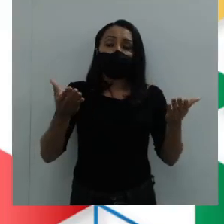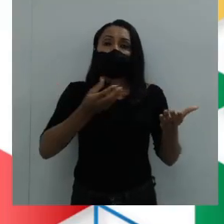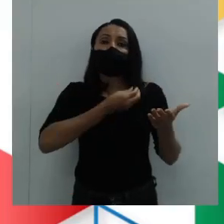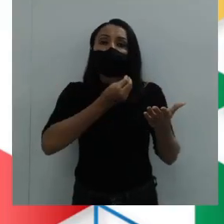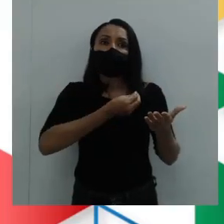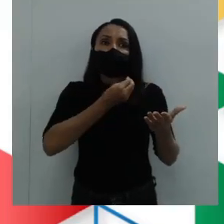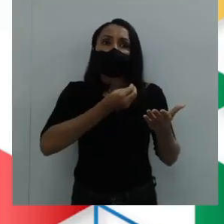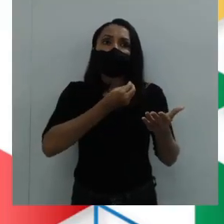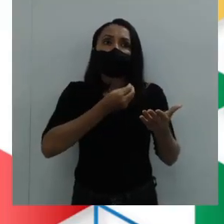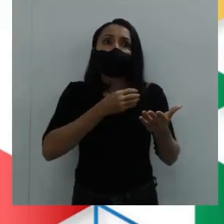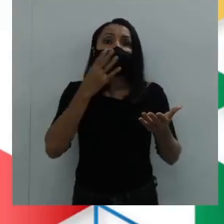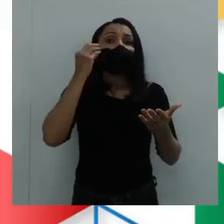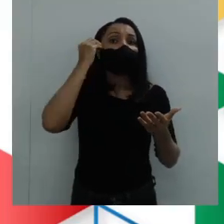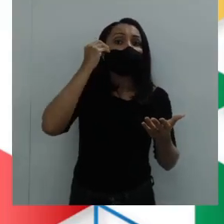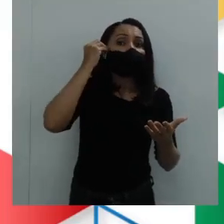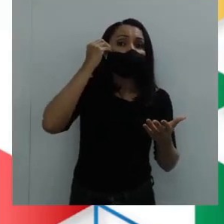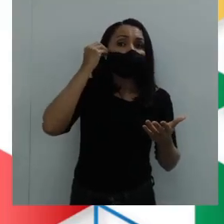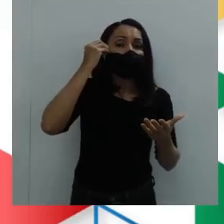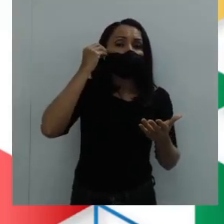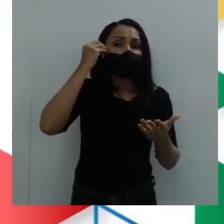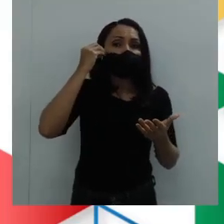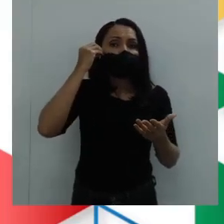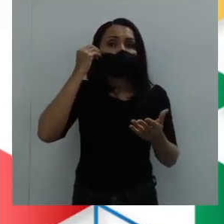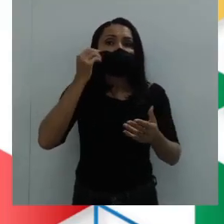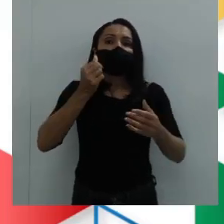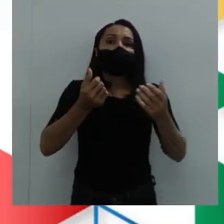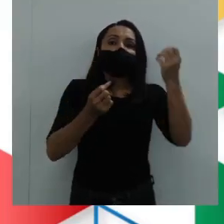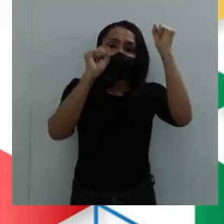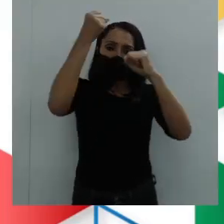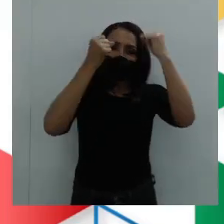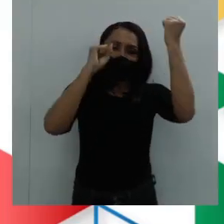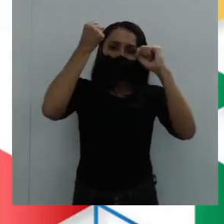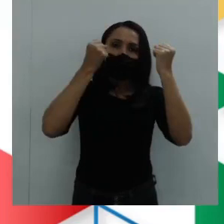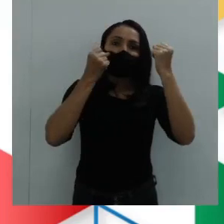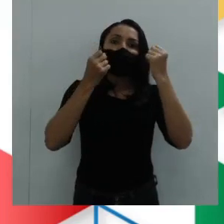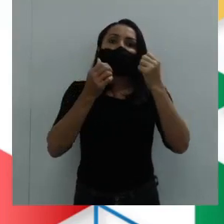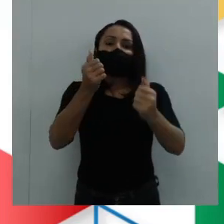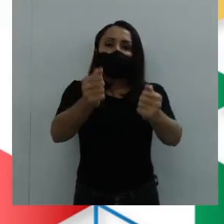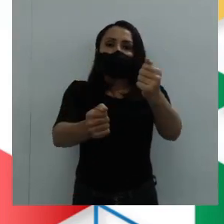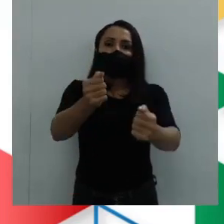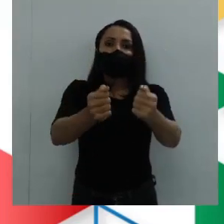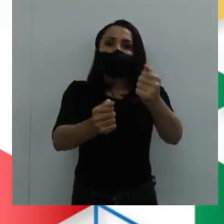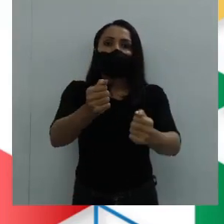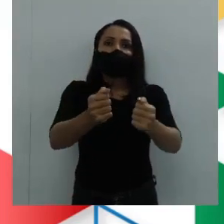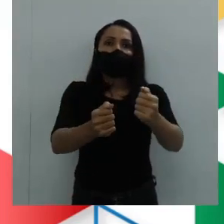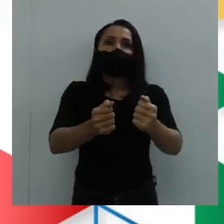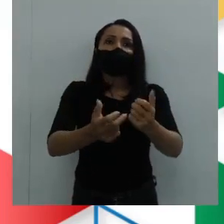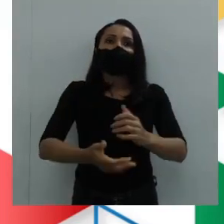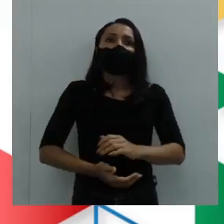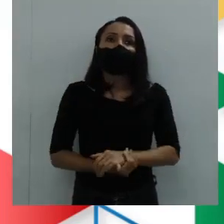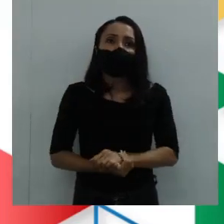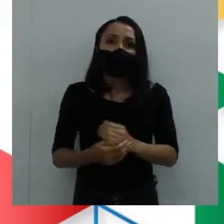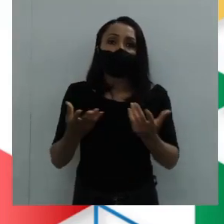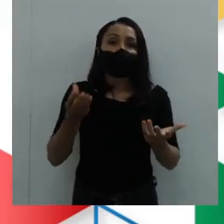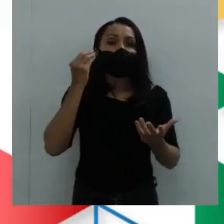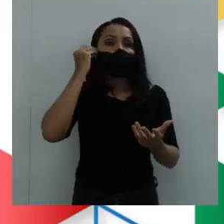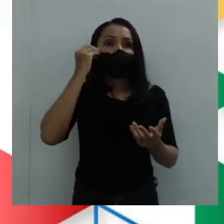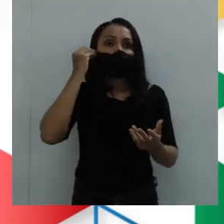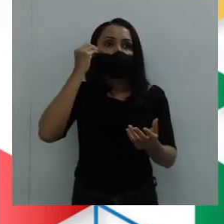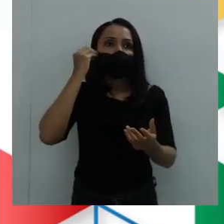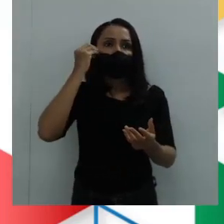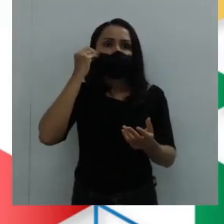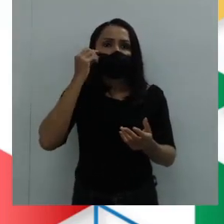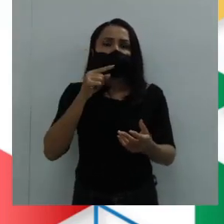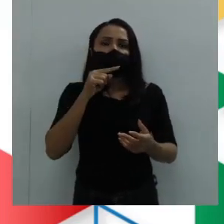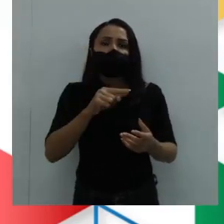atômicas, experimentais, né? De automóveis e de indústrias. As explosões atômicas experimentais, elas vão ali,